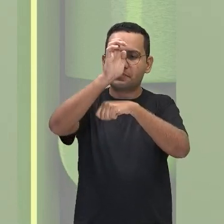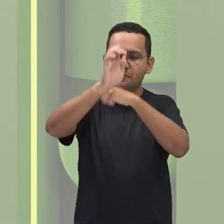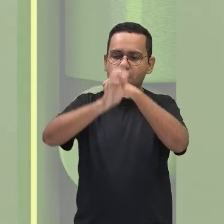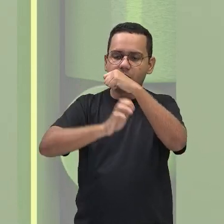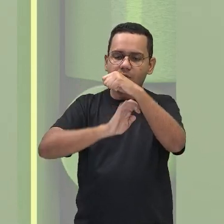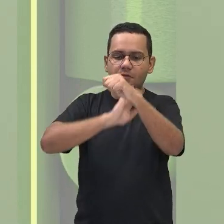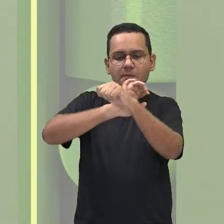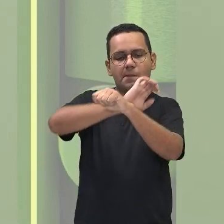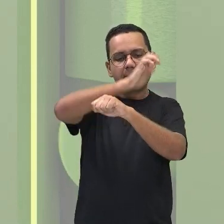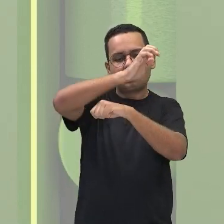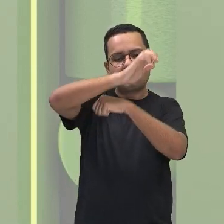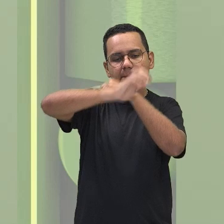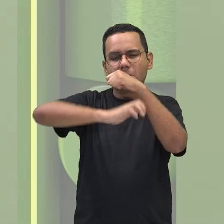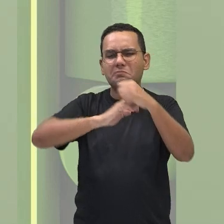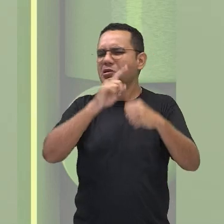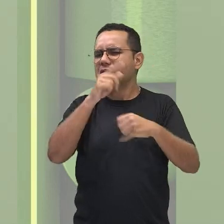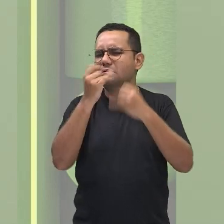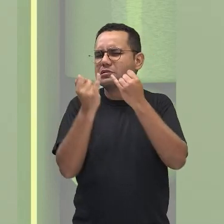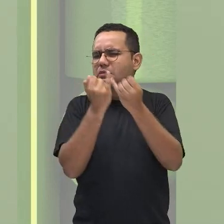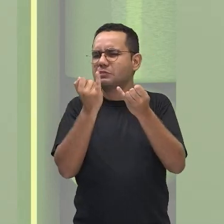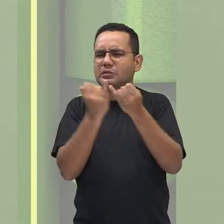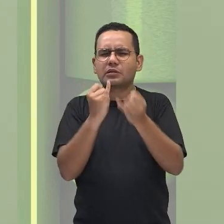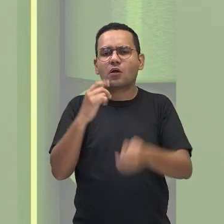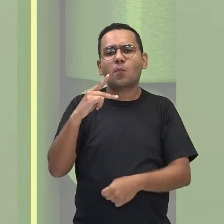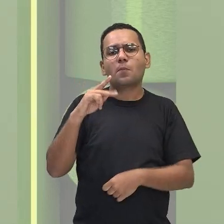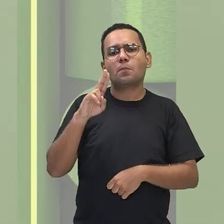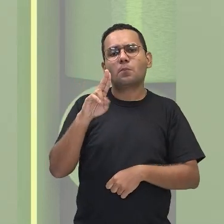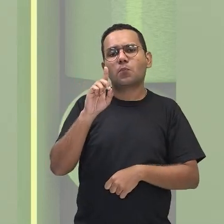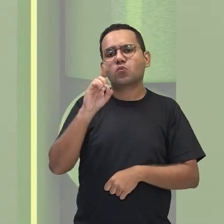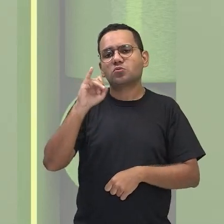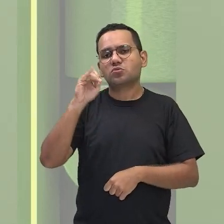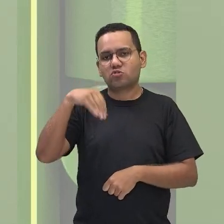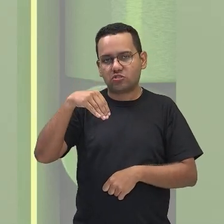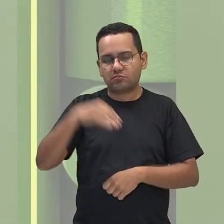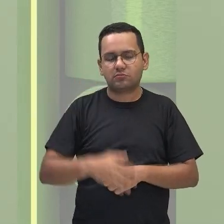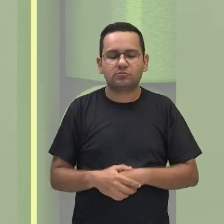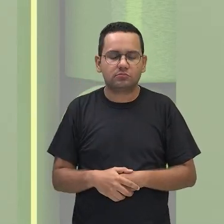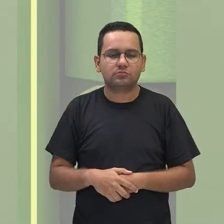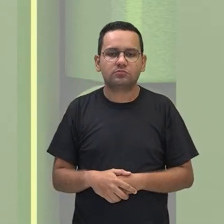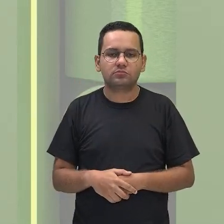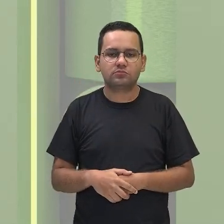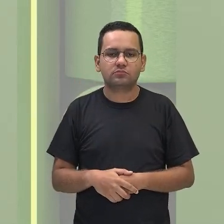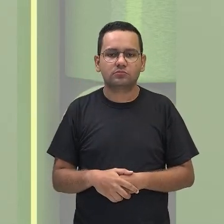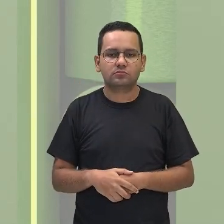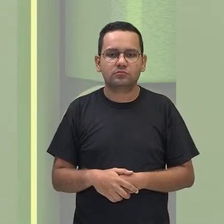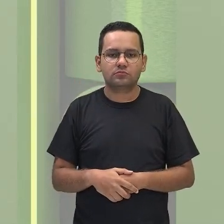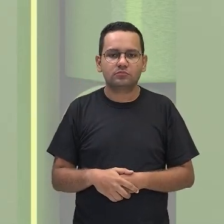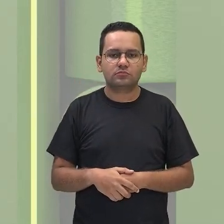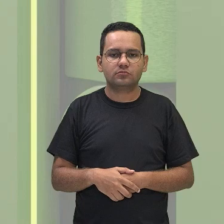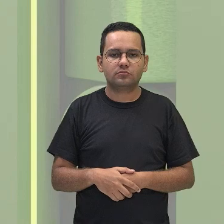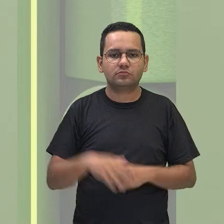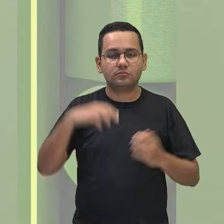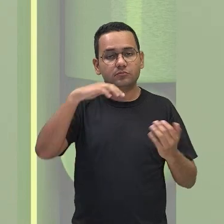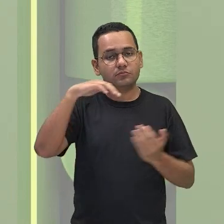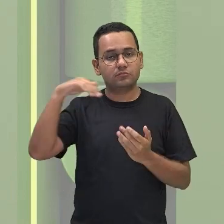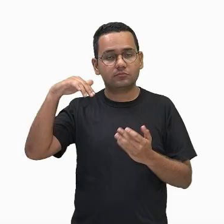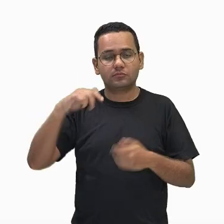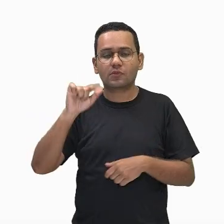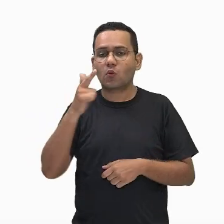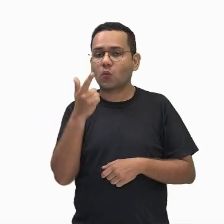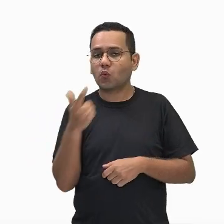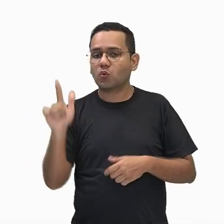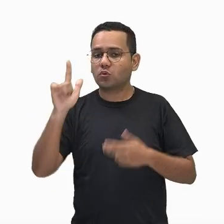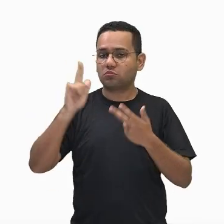essa impressão de um pudim com passas, certo? E o nosso próximo